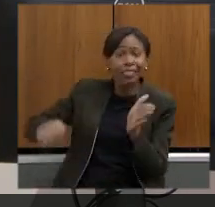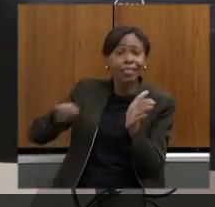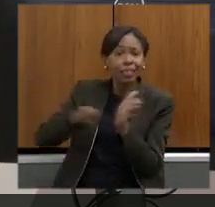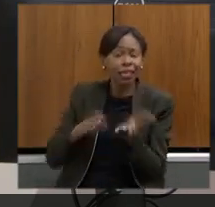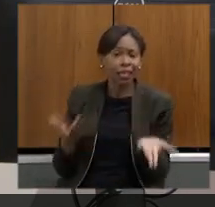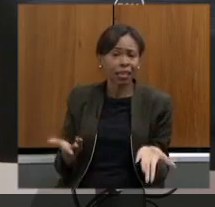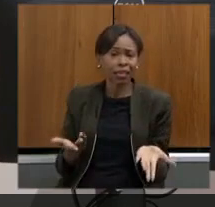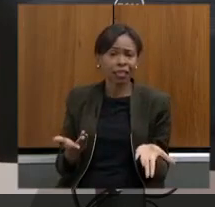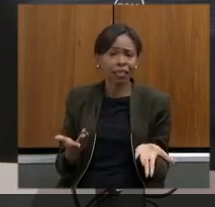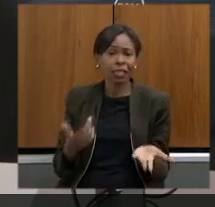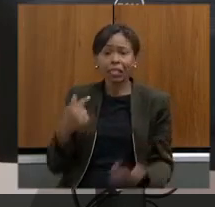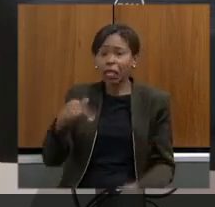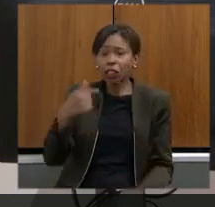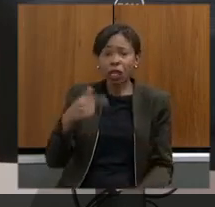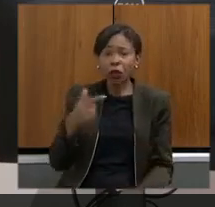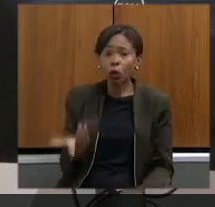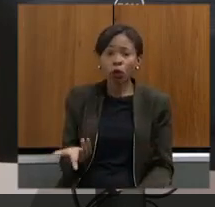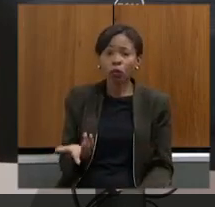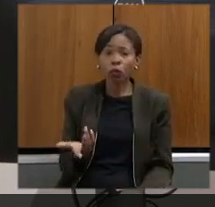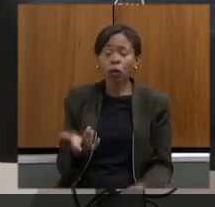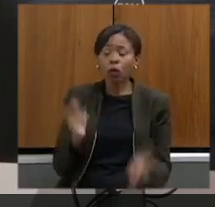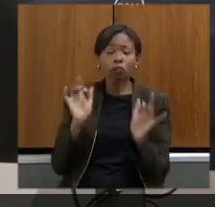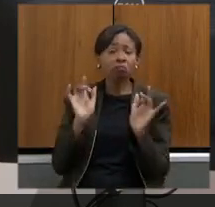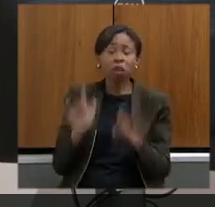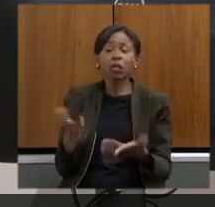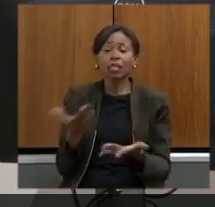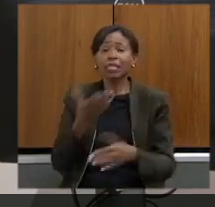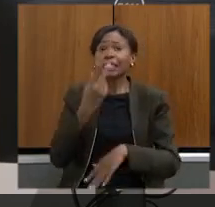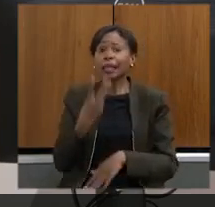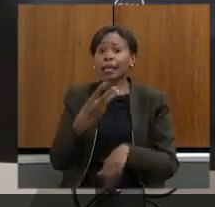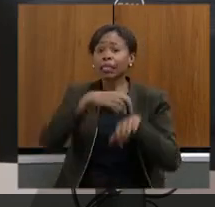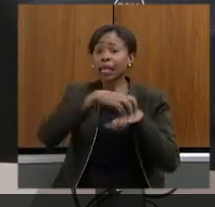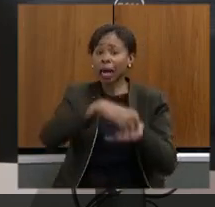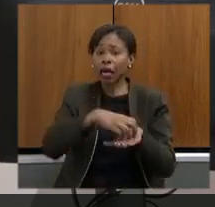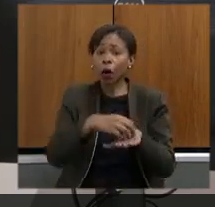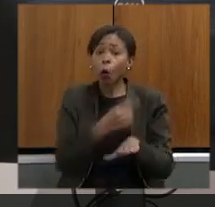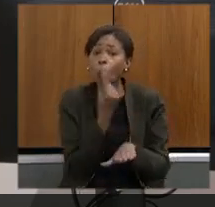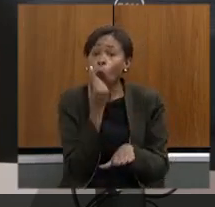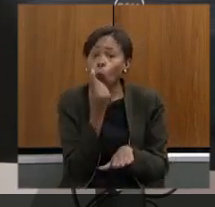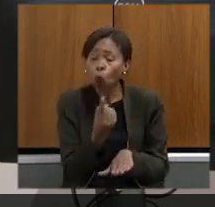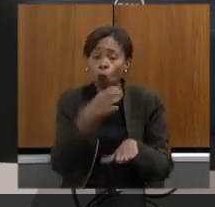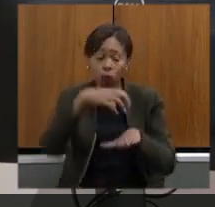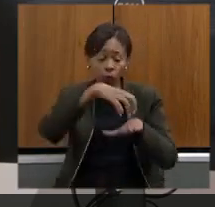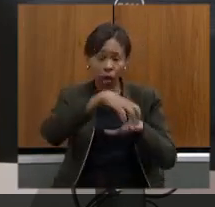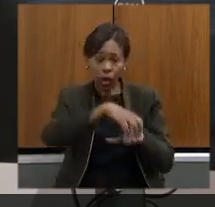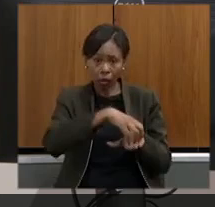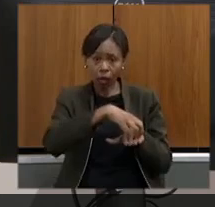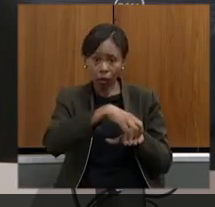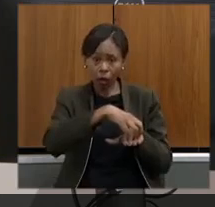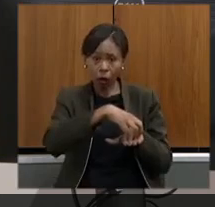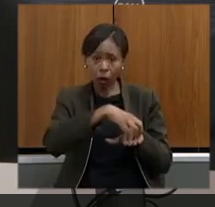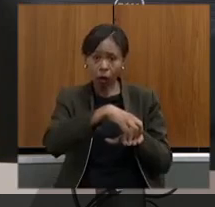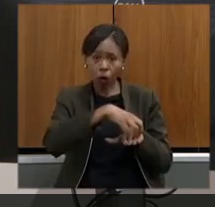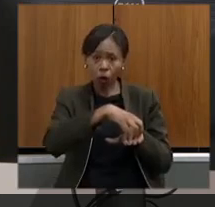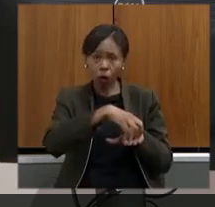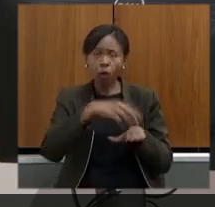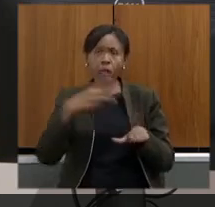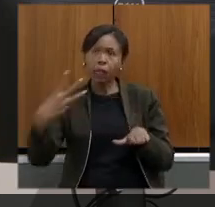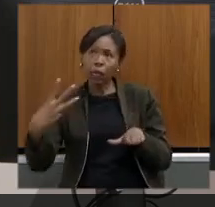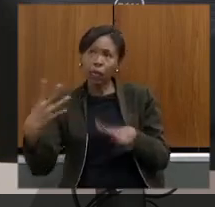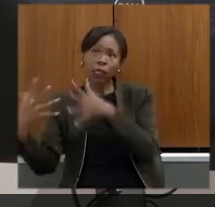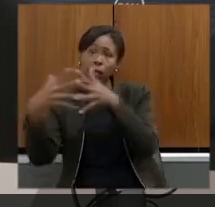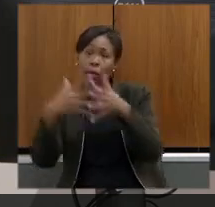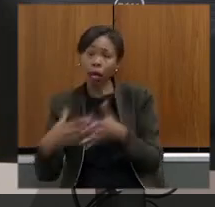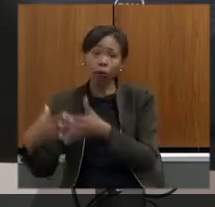um vagão representa menos três três três carretas na estrada